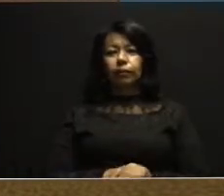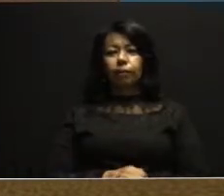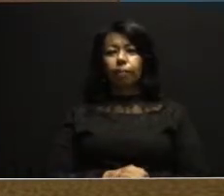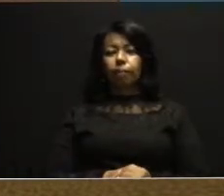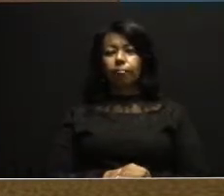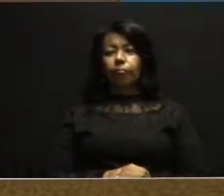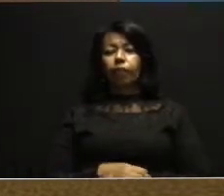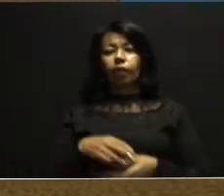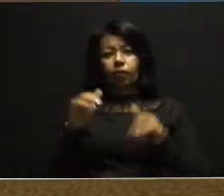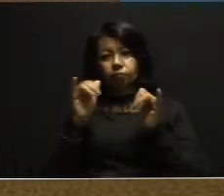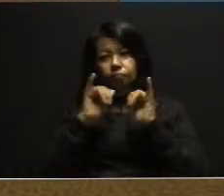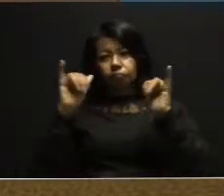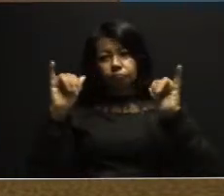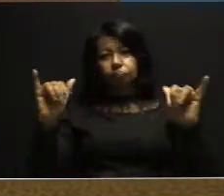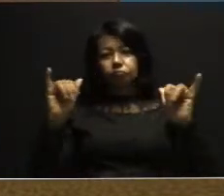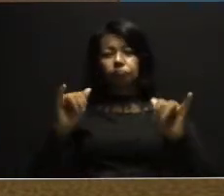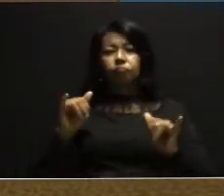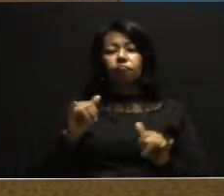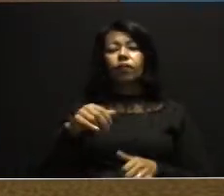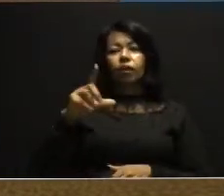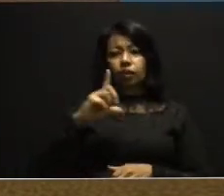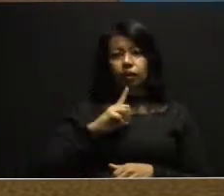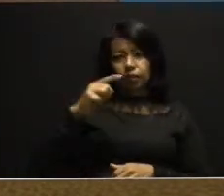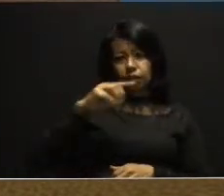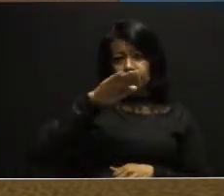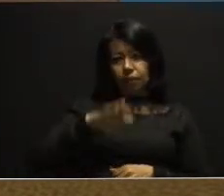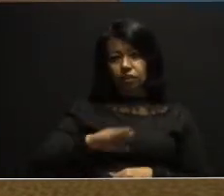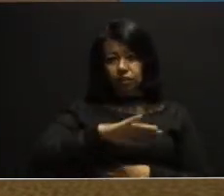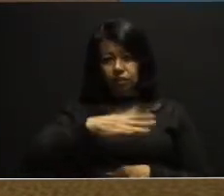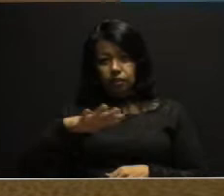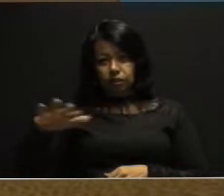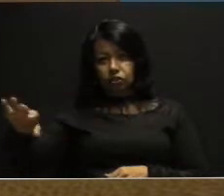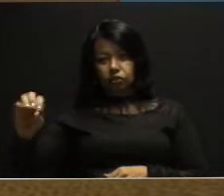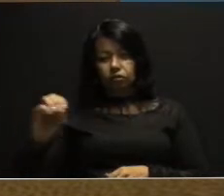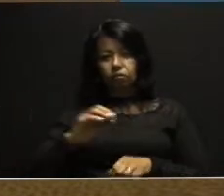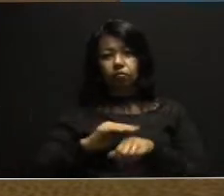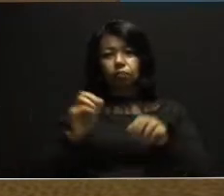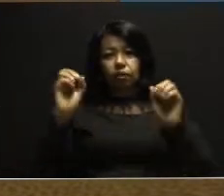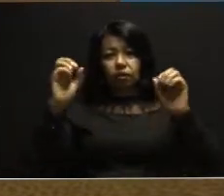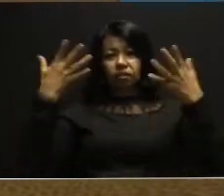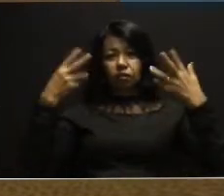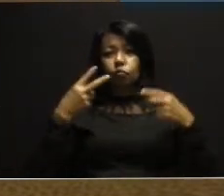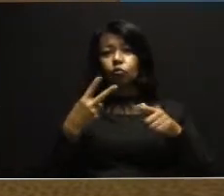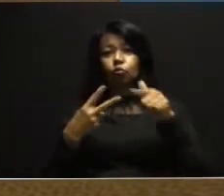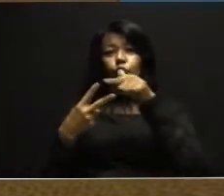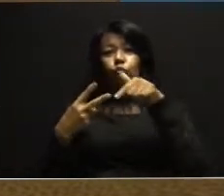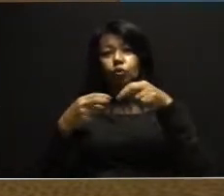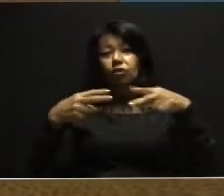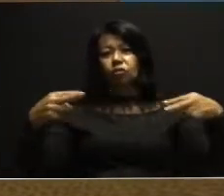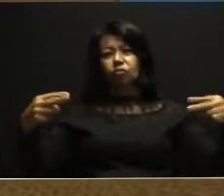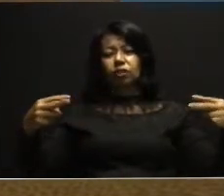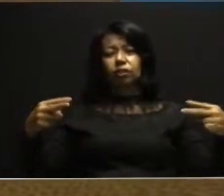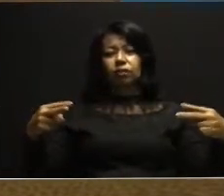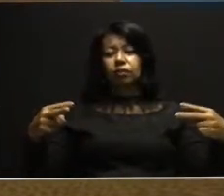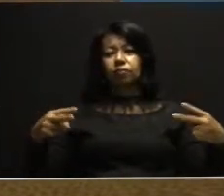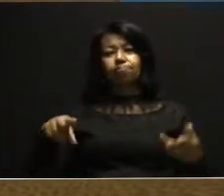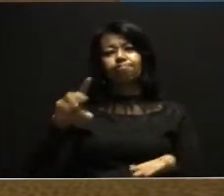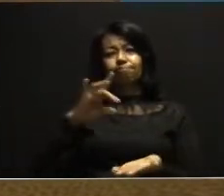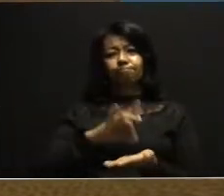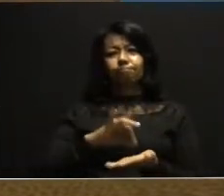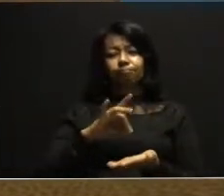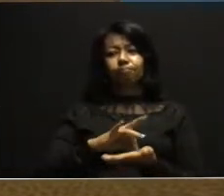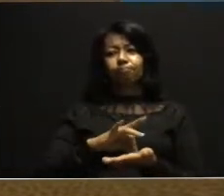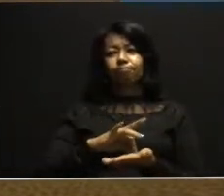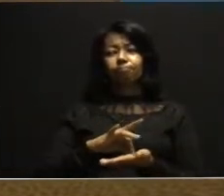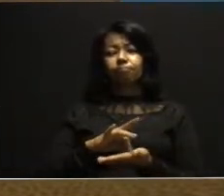Os dados relativos aqui à Baixada Santista chamam muito a nossa atenção sobre duas realidades especificamente que são